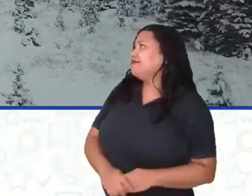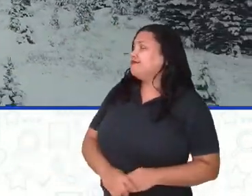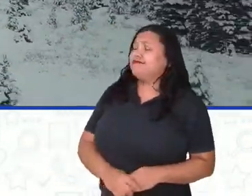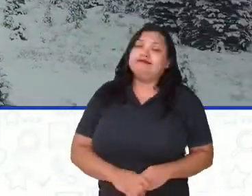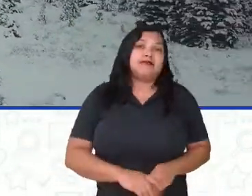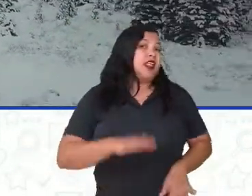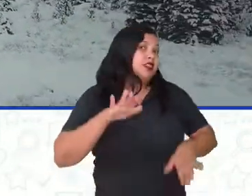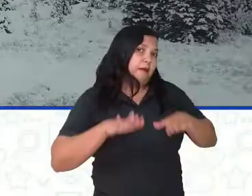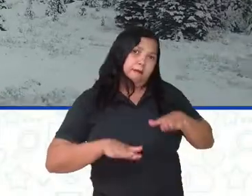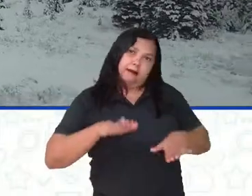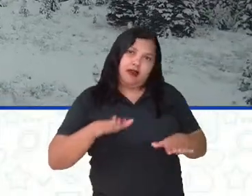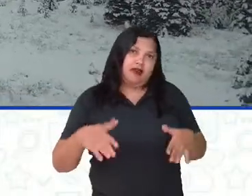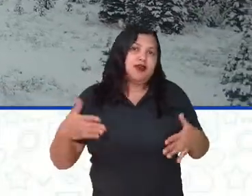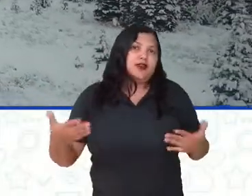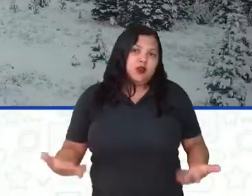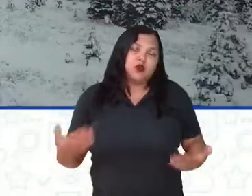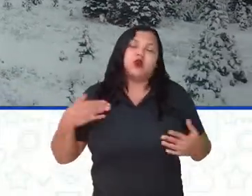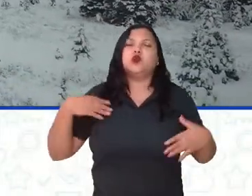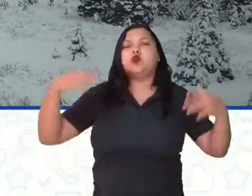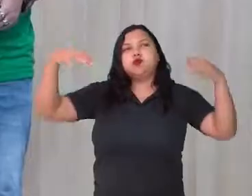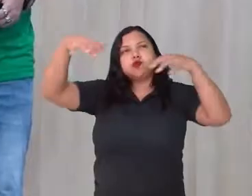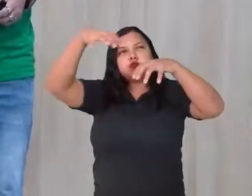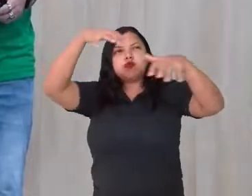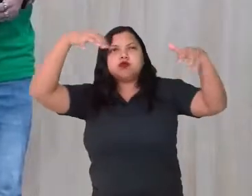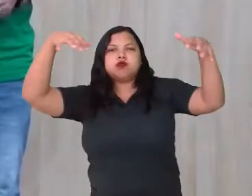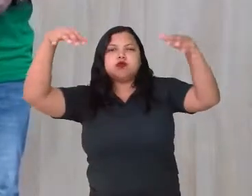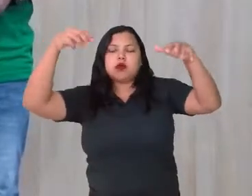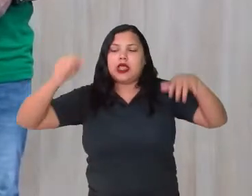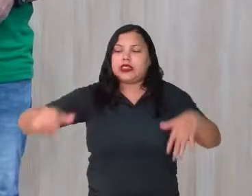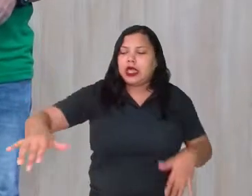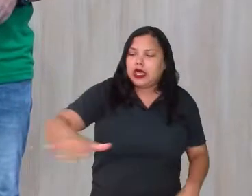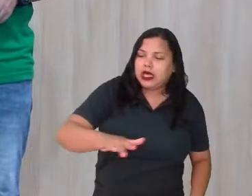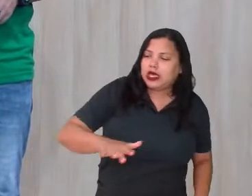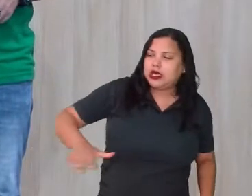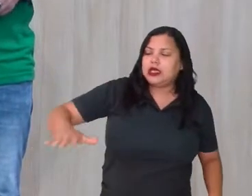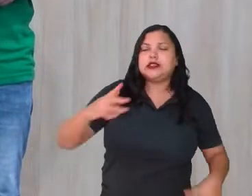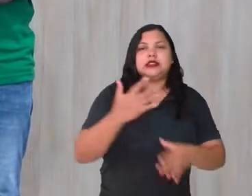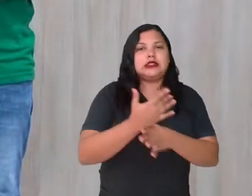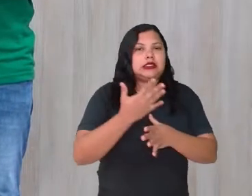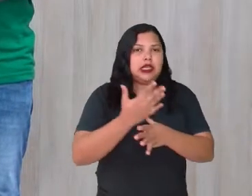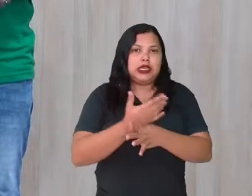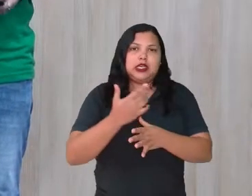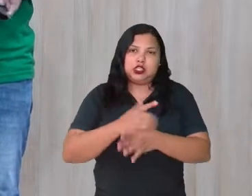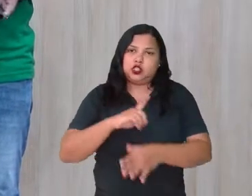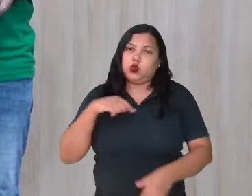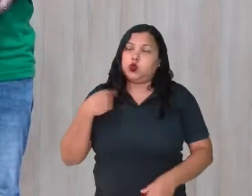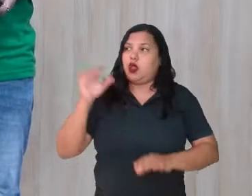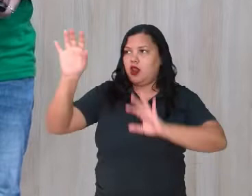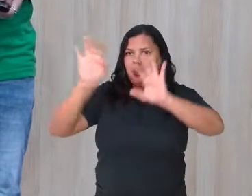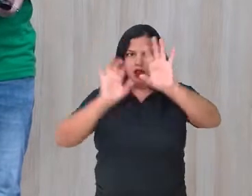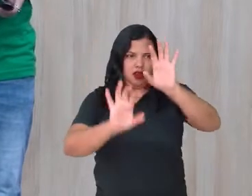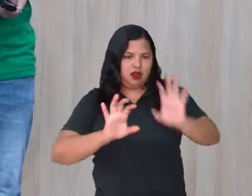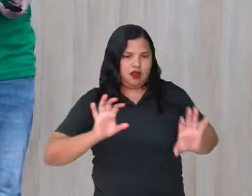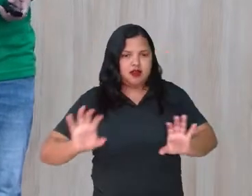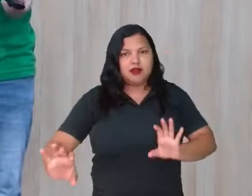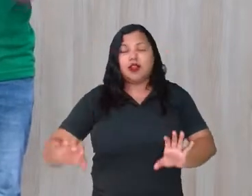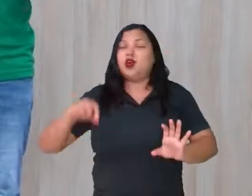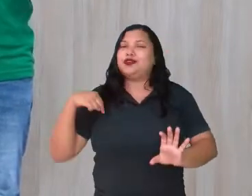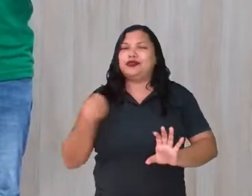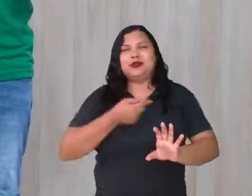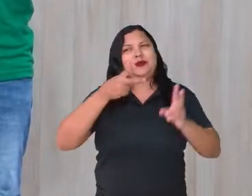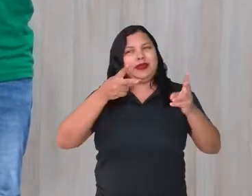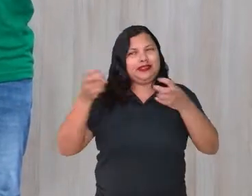com as condições climáticas, geográficas, da cidade onde a gente mora, na região onde a gente mora, a gente vê